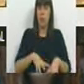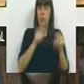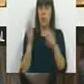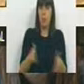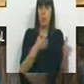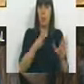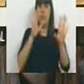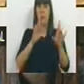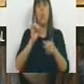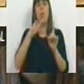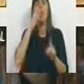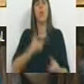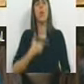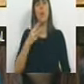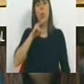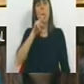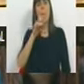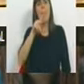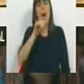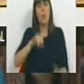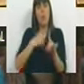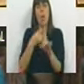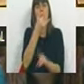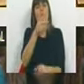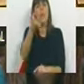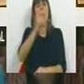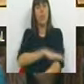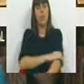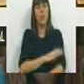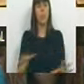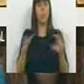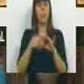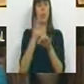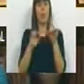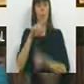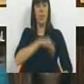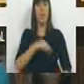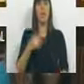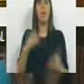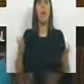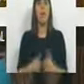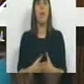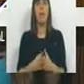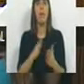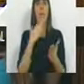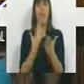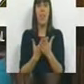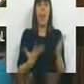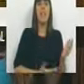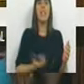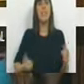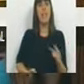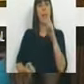produtividade. O que é que diz o Dr. Mário Centeno em 2013 sobre os aumentos do salário mínimo? Causam